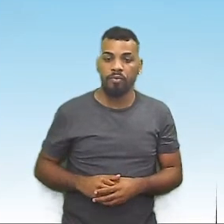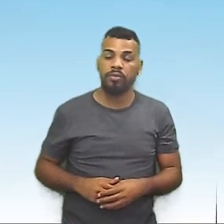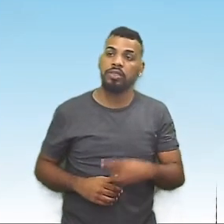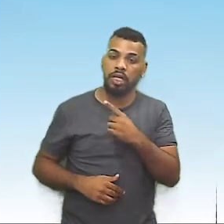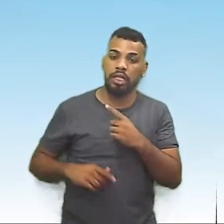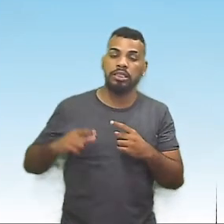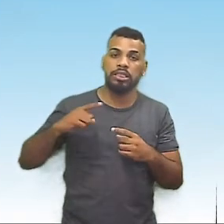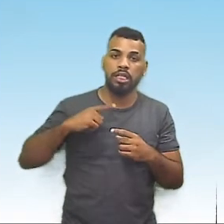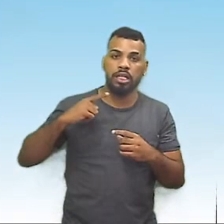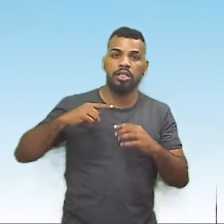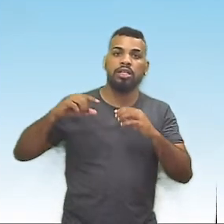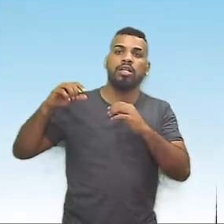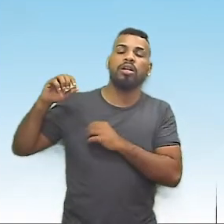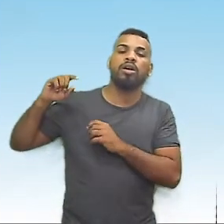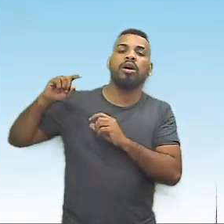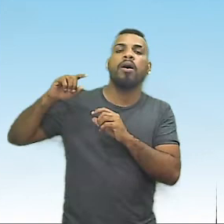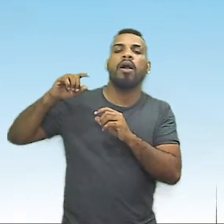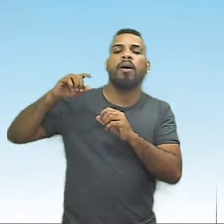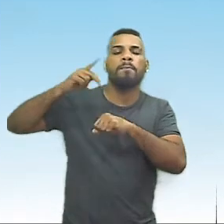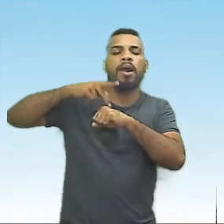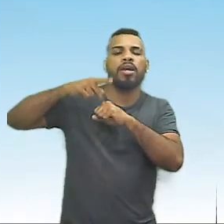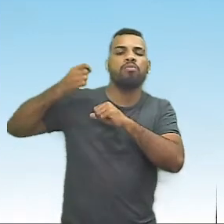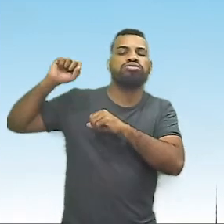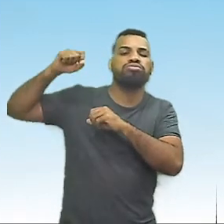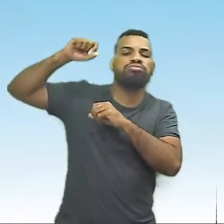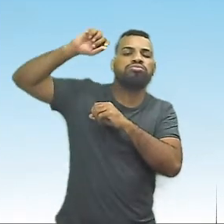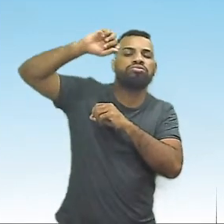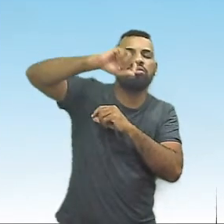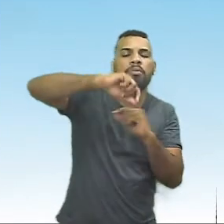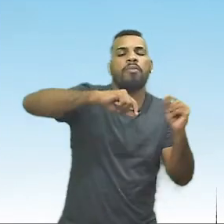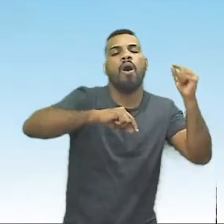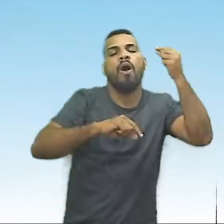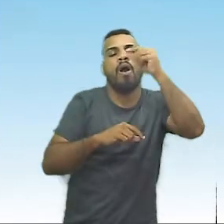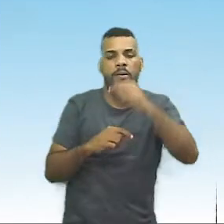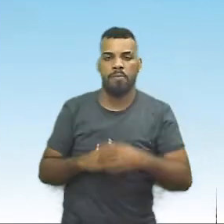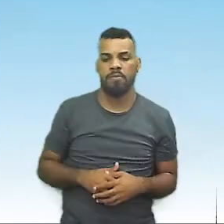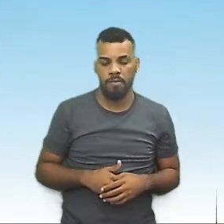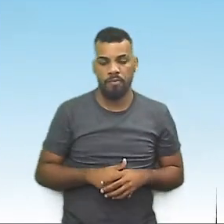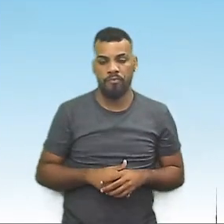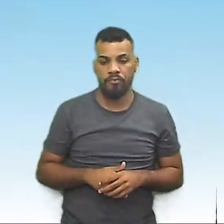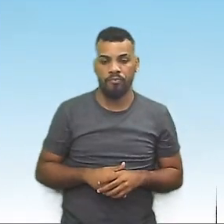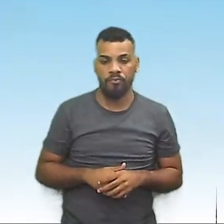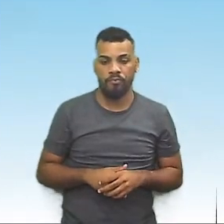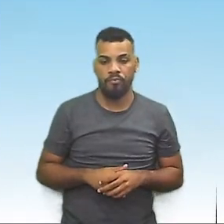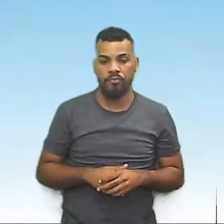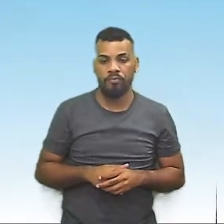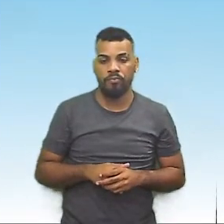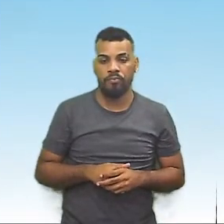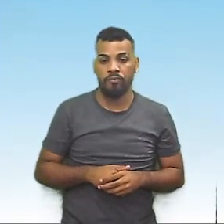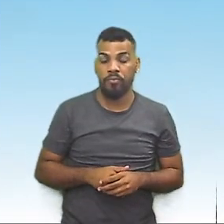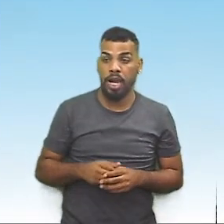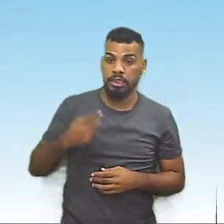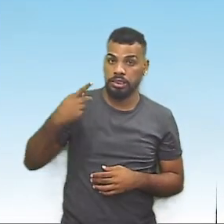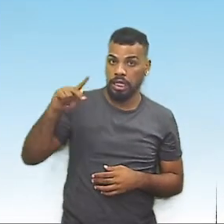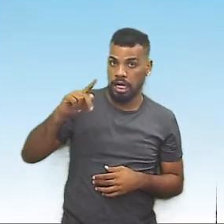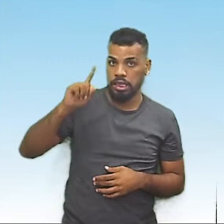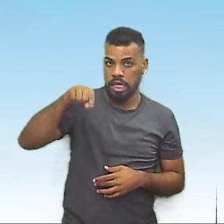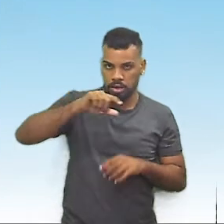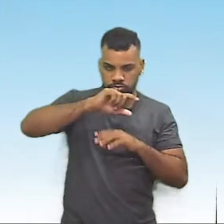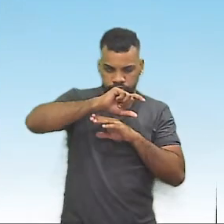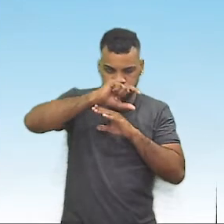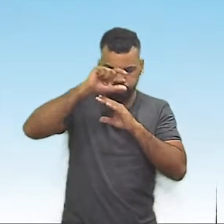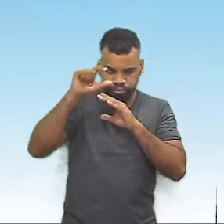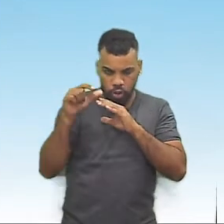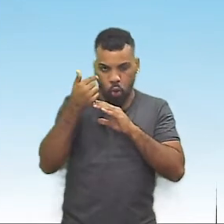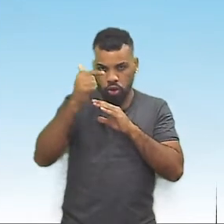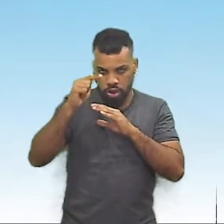meteoros. E é claro que também temos a termosfera. A temperatura aí nessa camada, ela chega